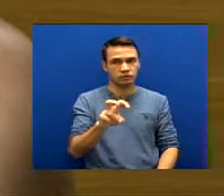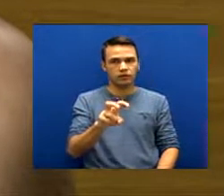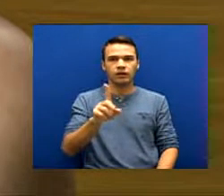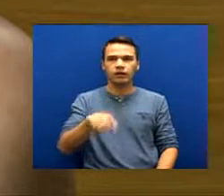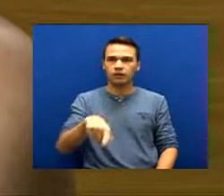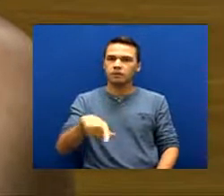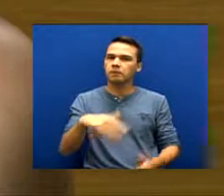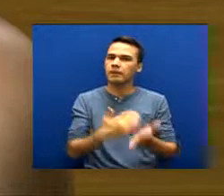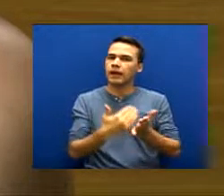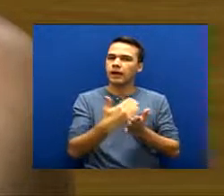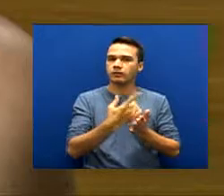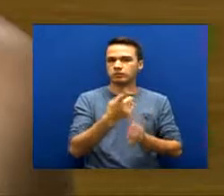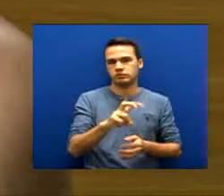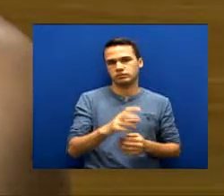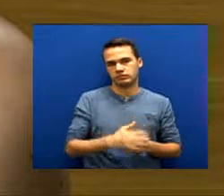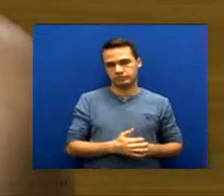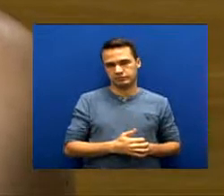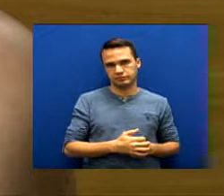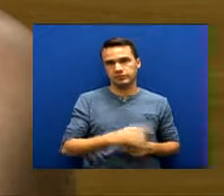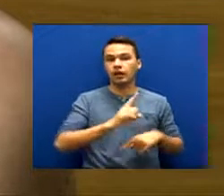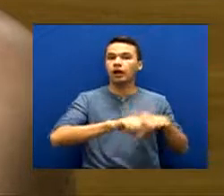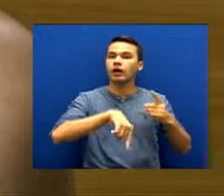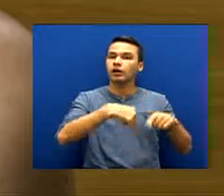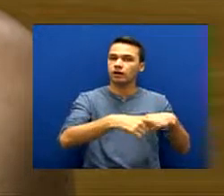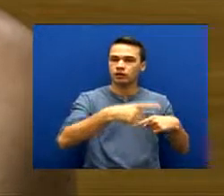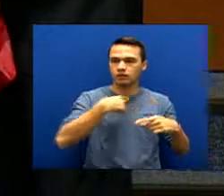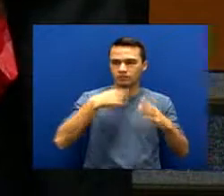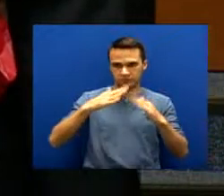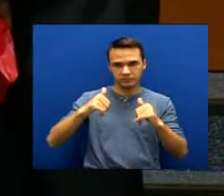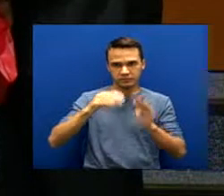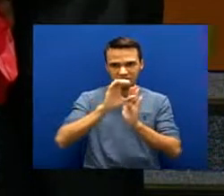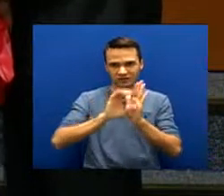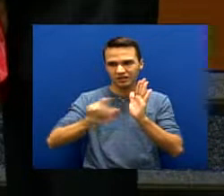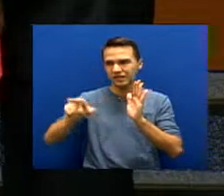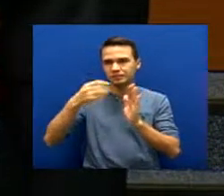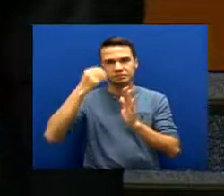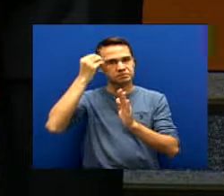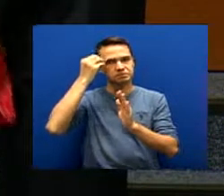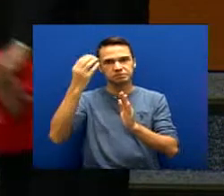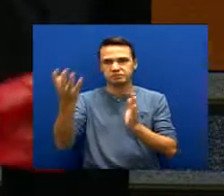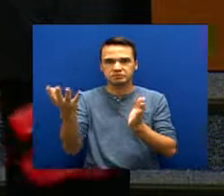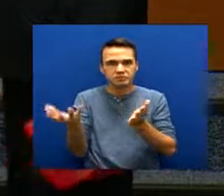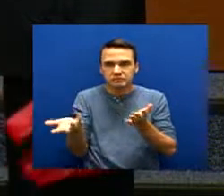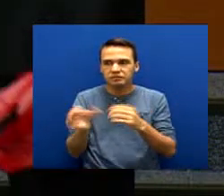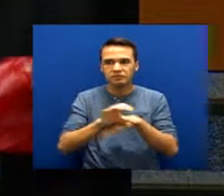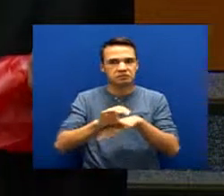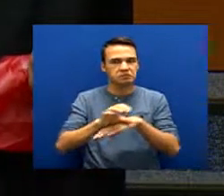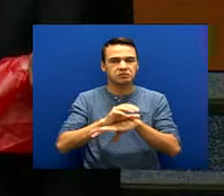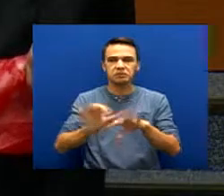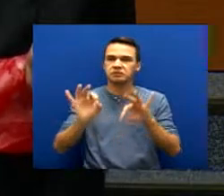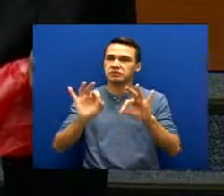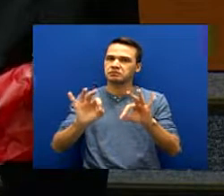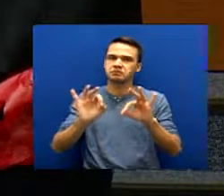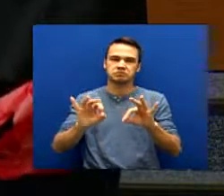Mas que bom, parabéns, viu? Excelente trabalho. Eu andei arranhando um pouquinho de